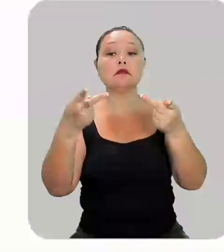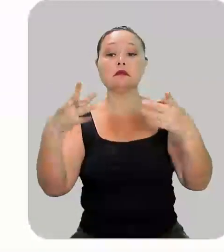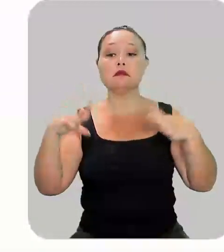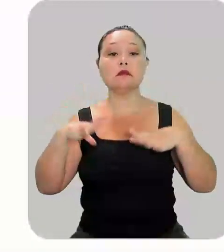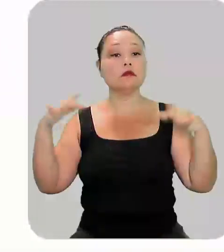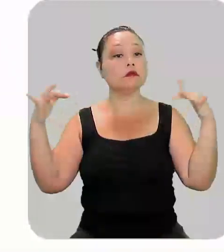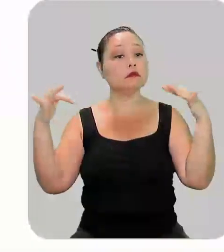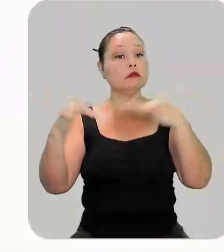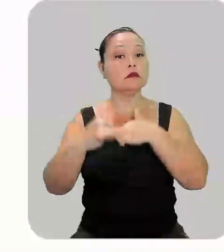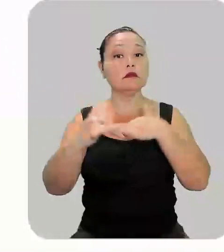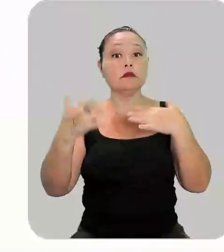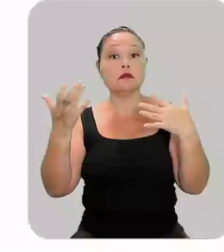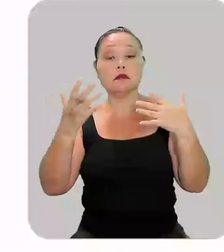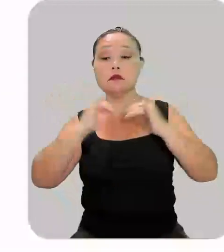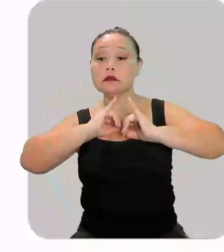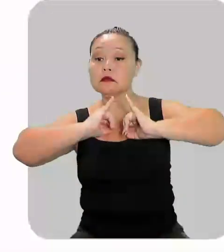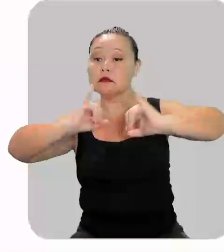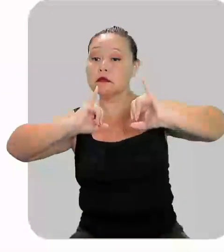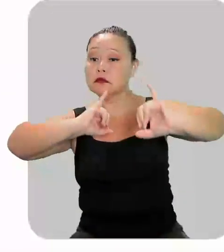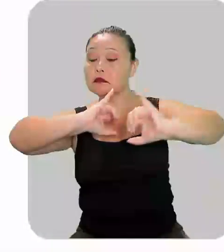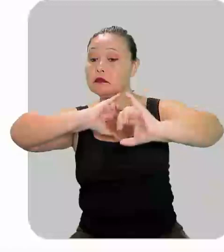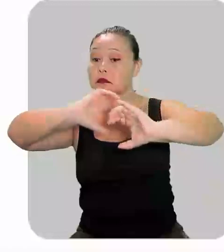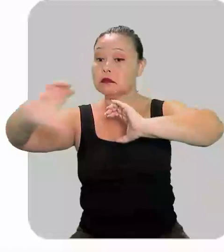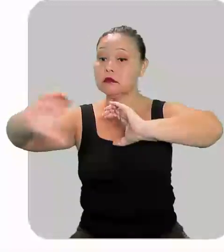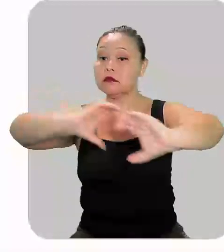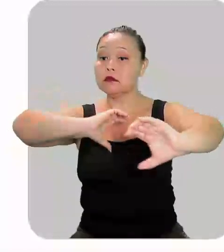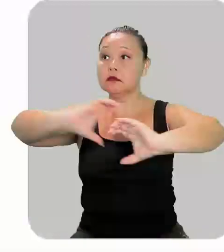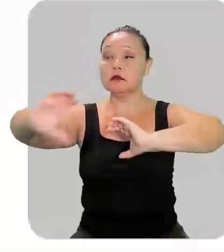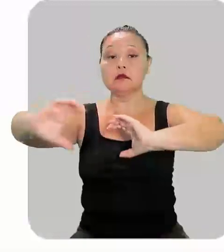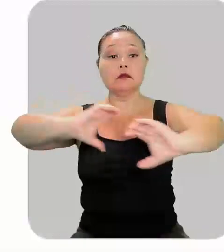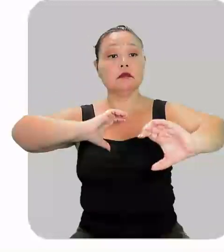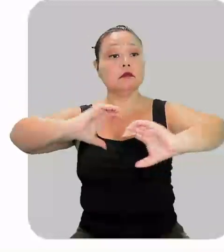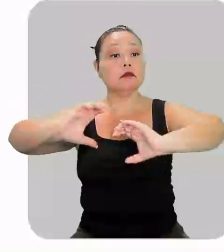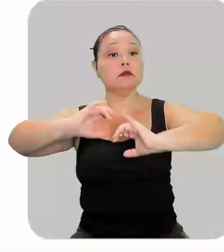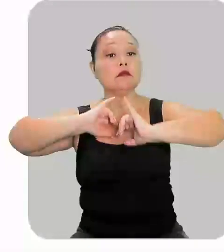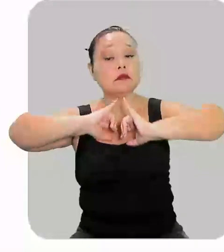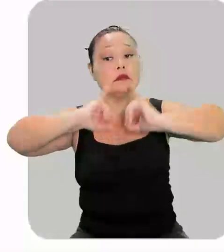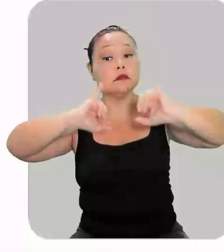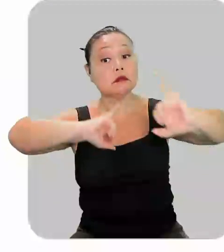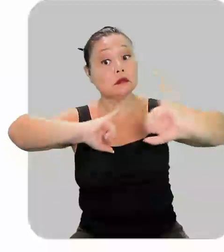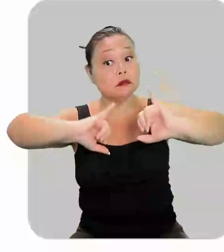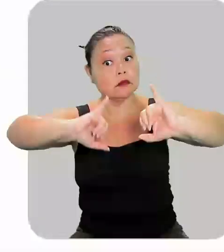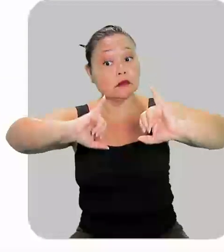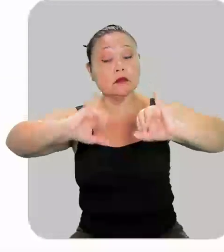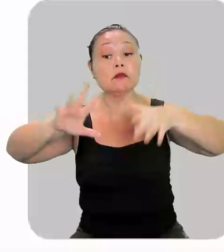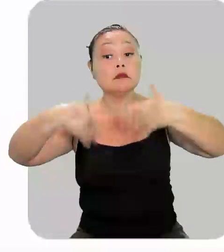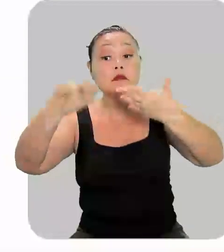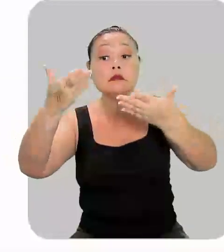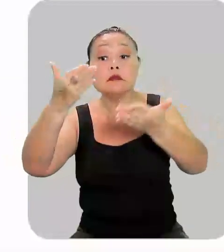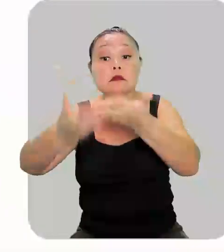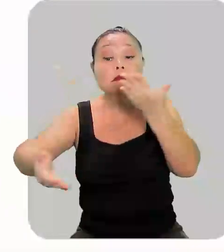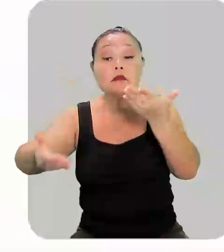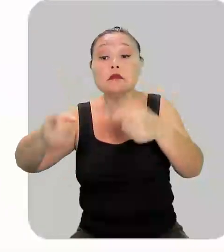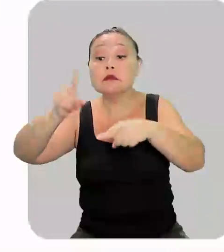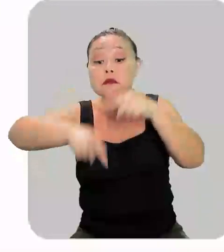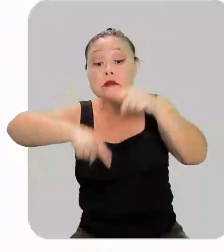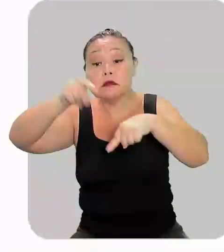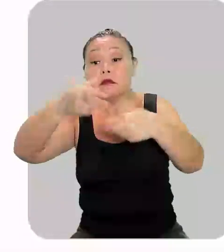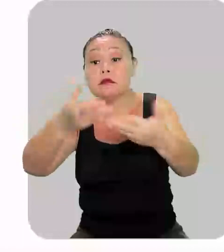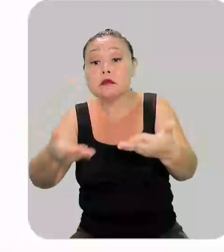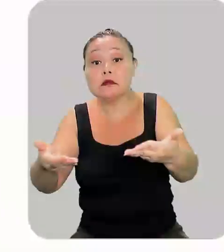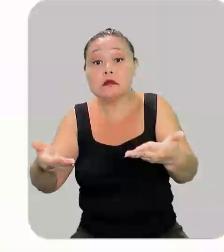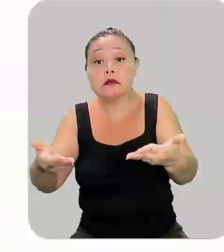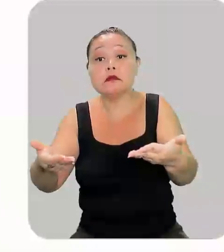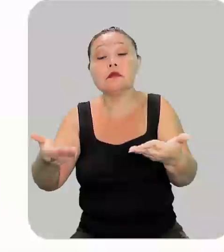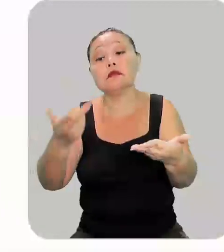cidade pretende divulgar nos meios de comunicação informações a respeito da perda desse